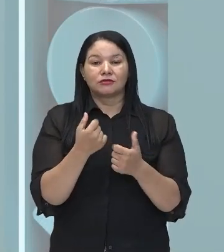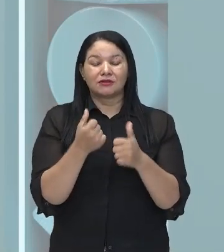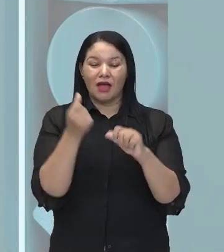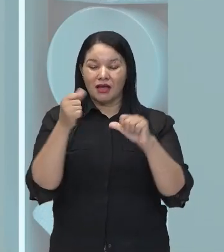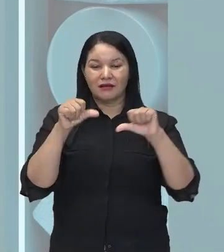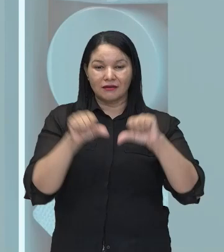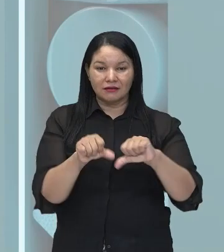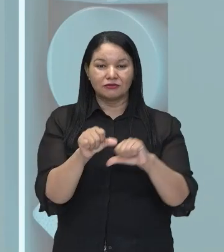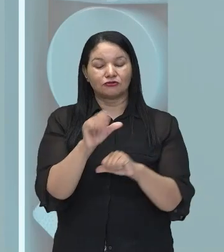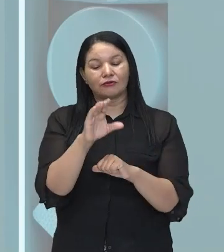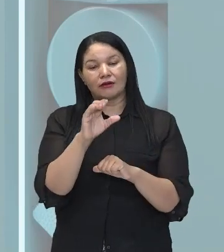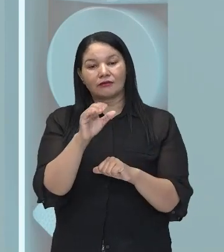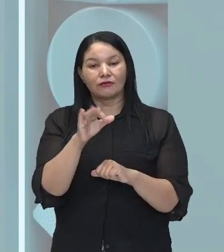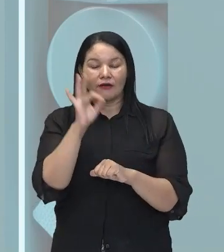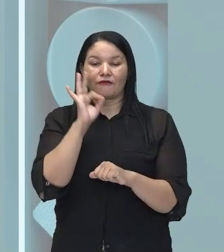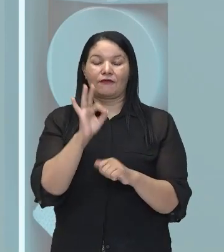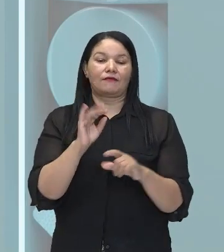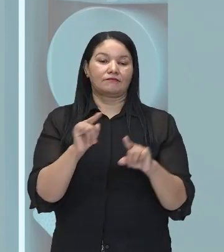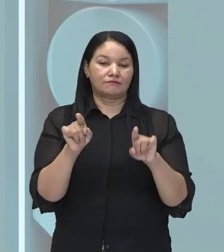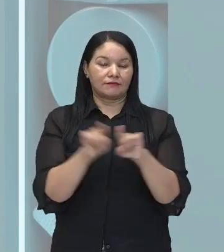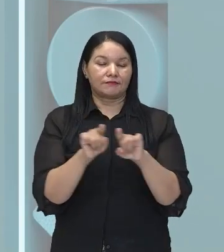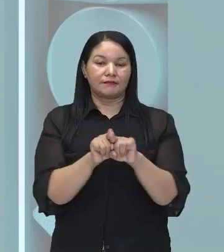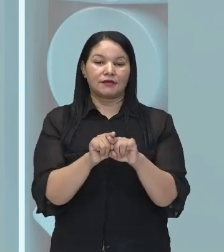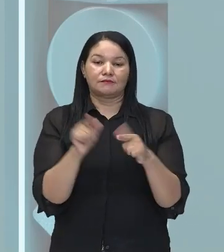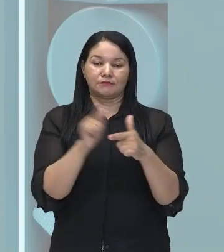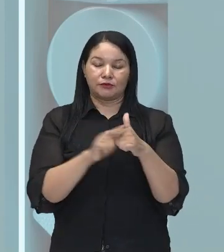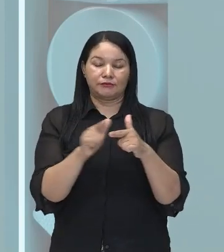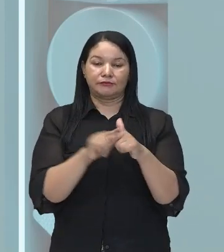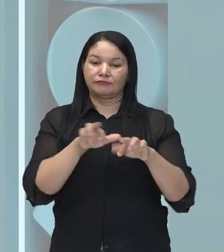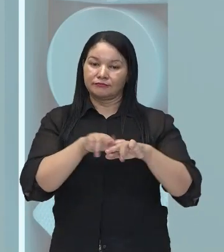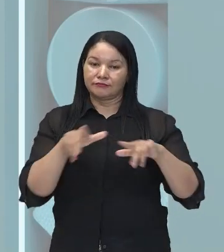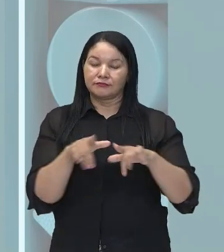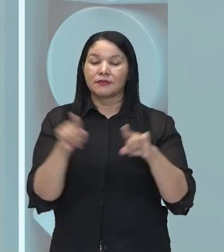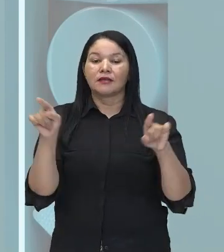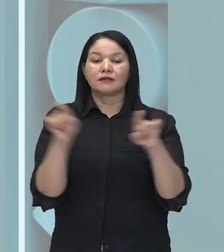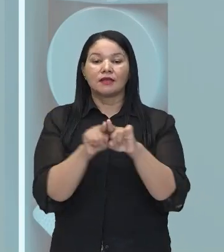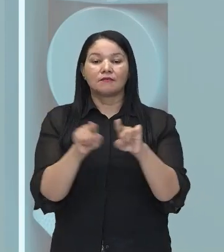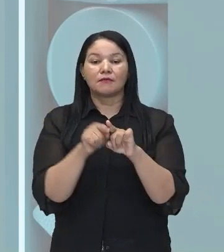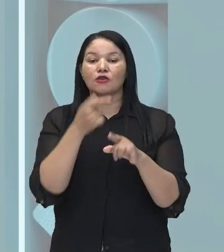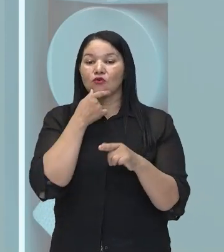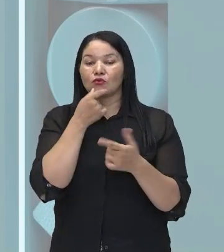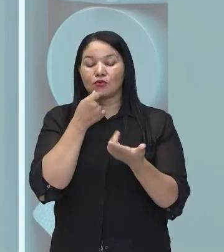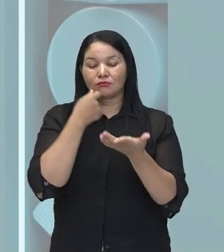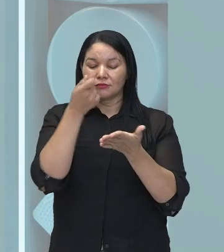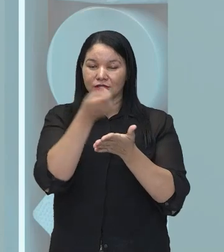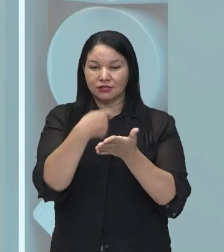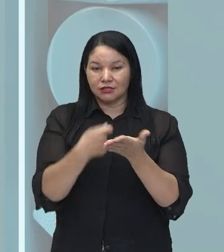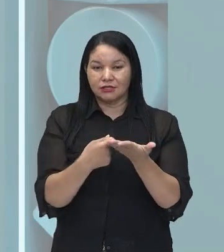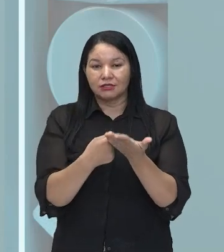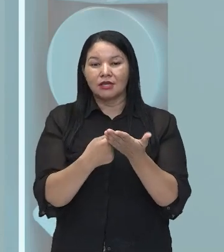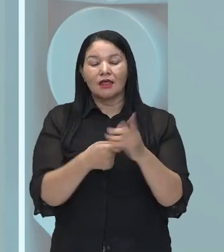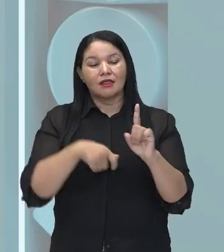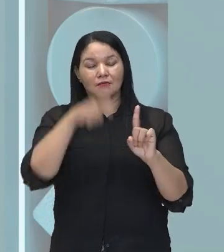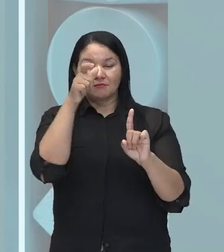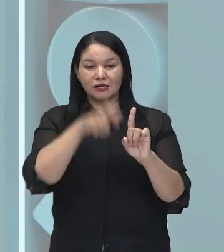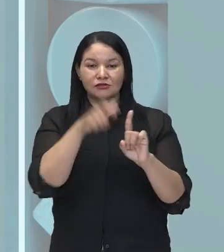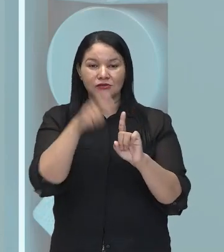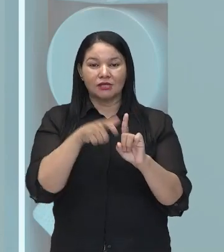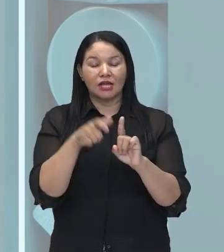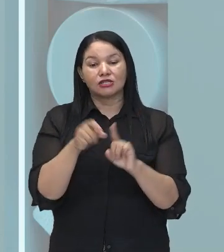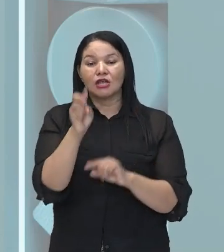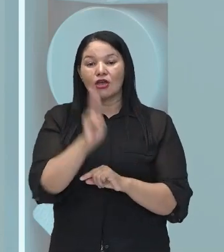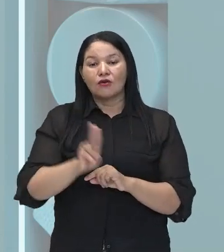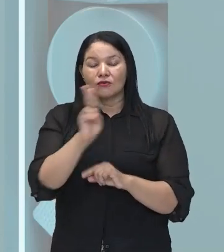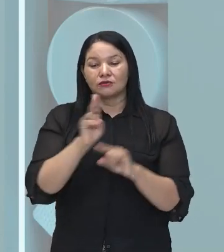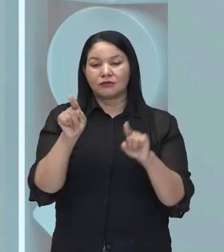sobre essas realidades. E ele usa também do humor, da sátira, na descrição dos seus personagens, certo? Então